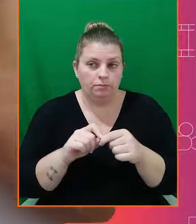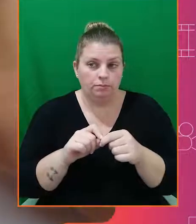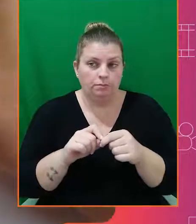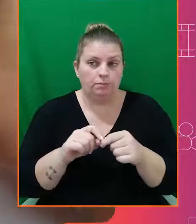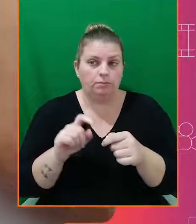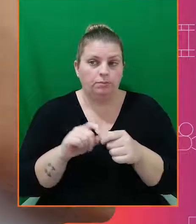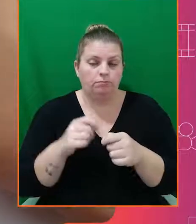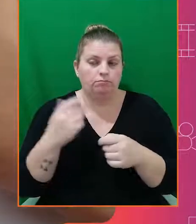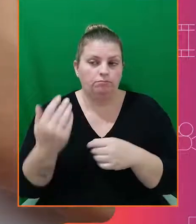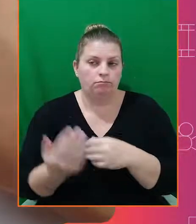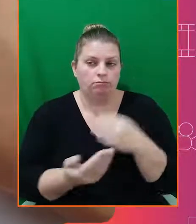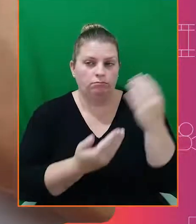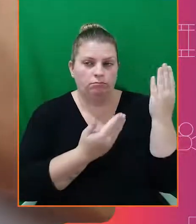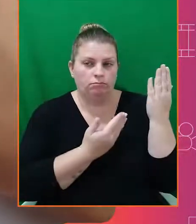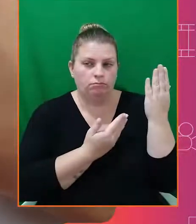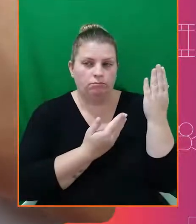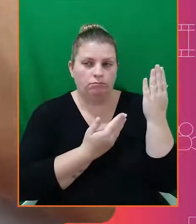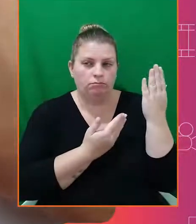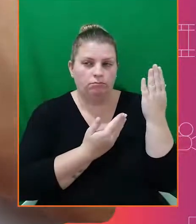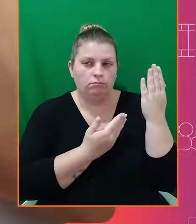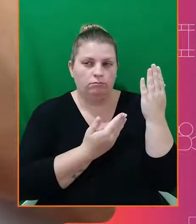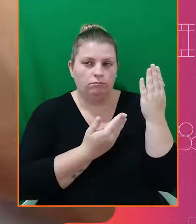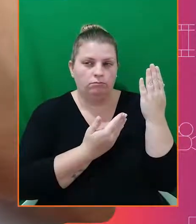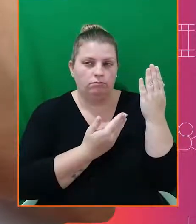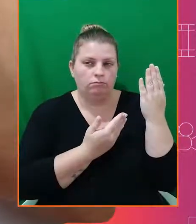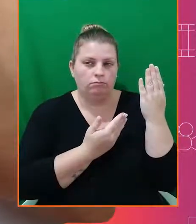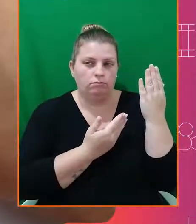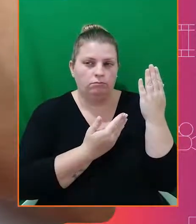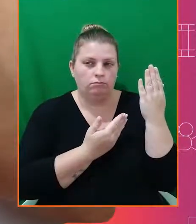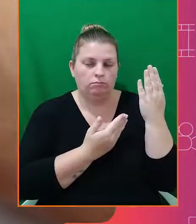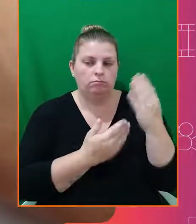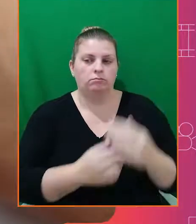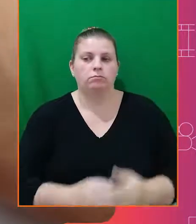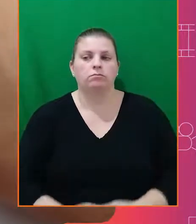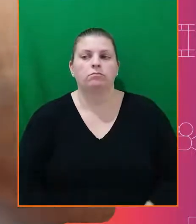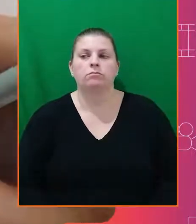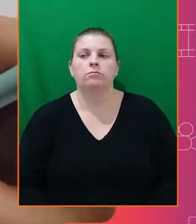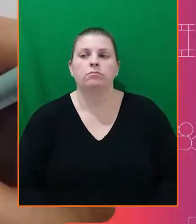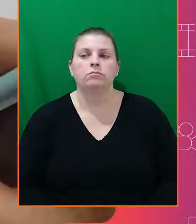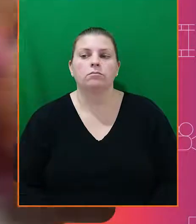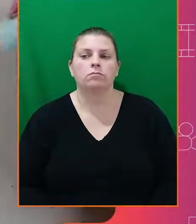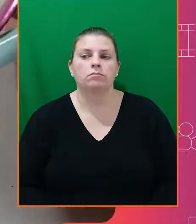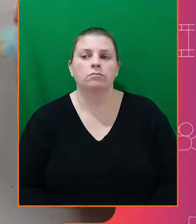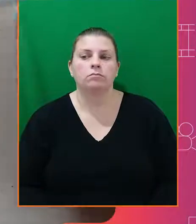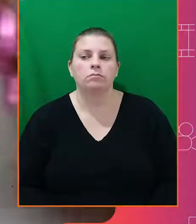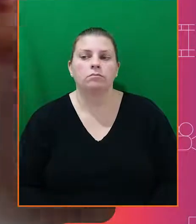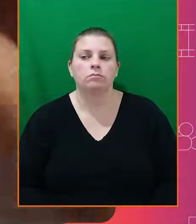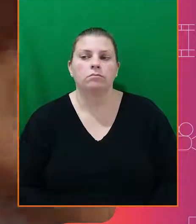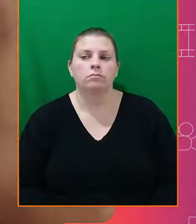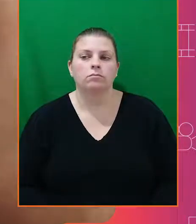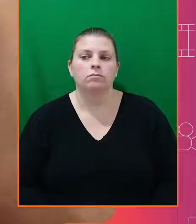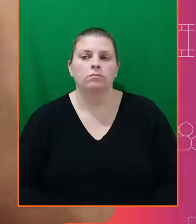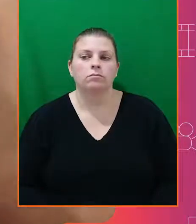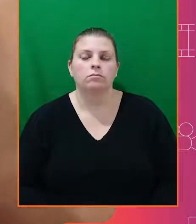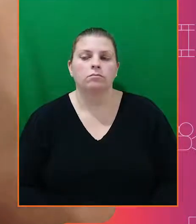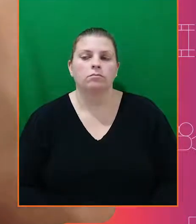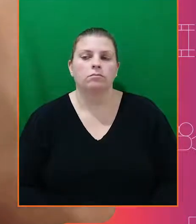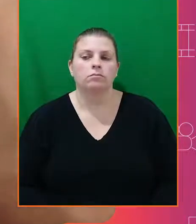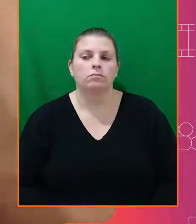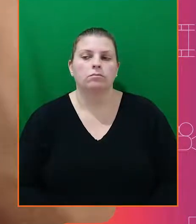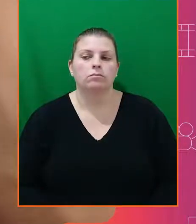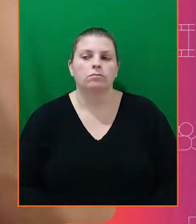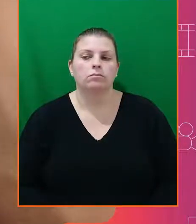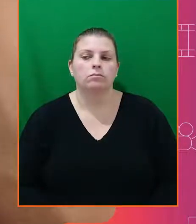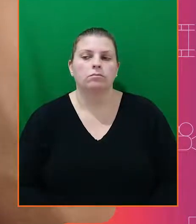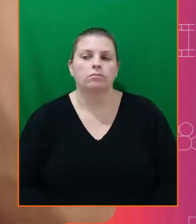vou posicionar o meu lápis aqui no meu ponto de fuga, a minha régua aqui na minha indicação de 1 centímetro e vou fazer